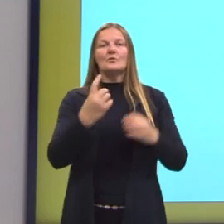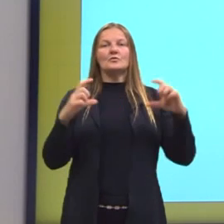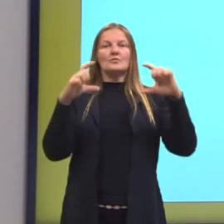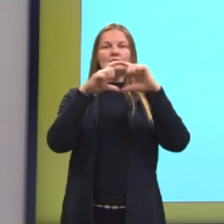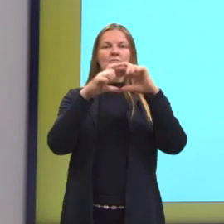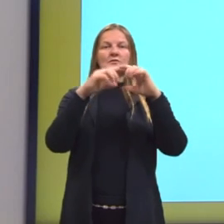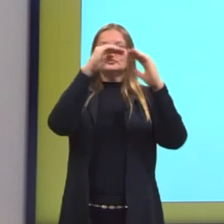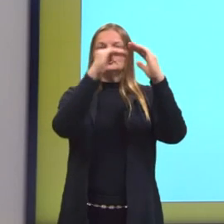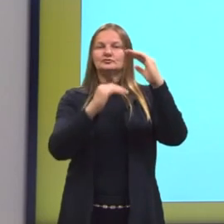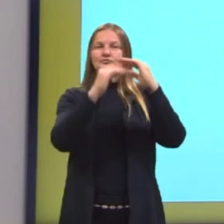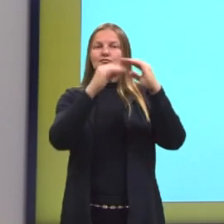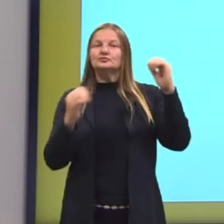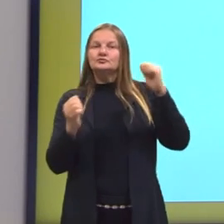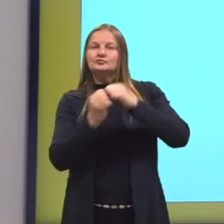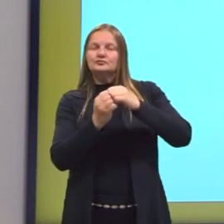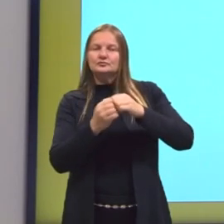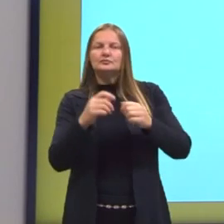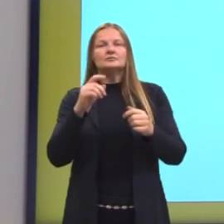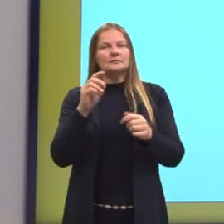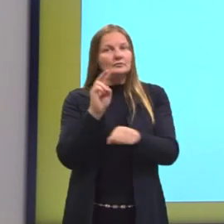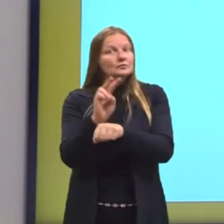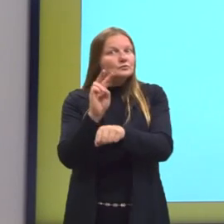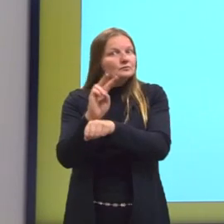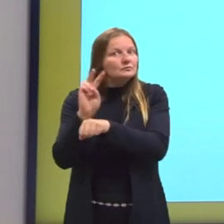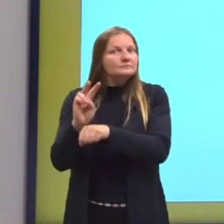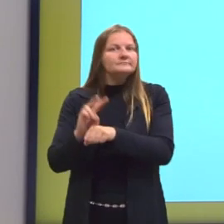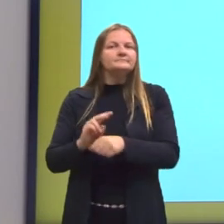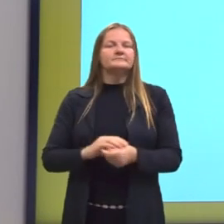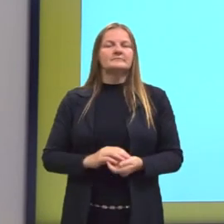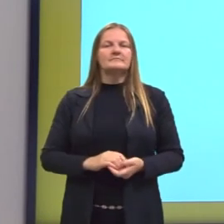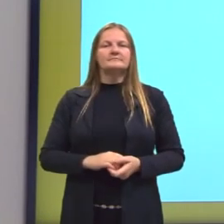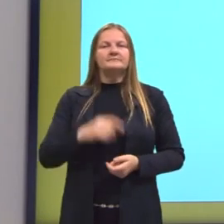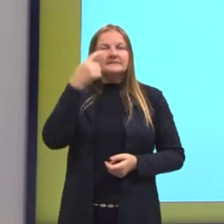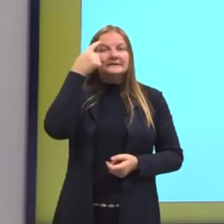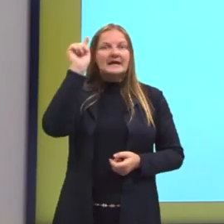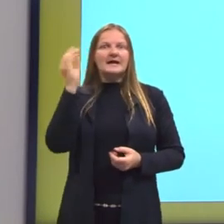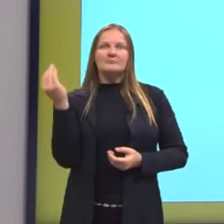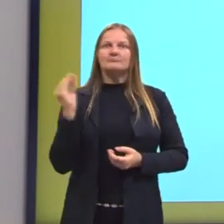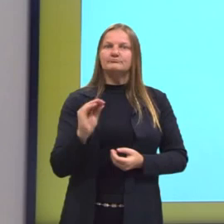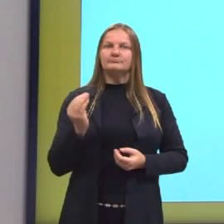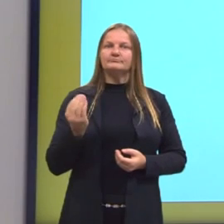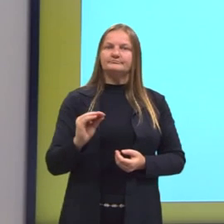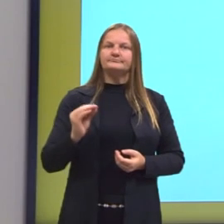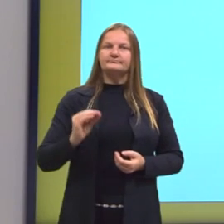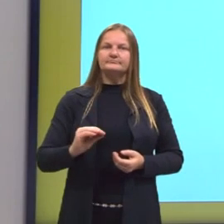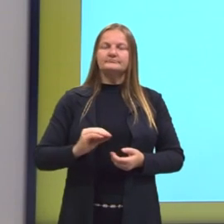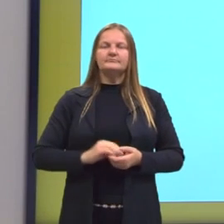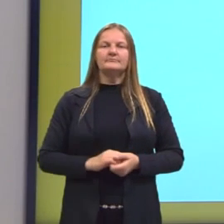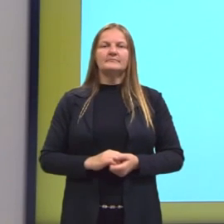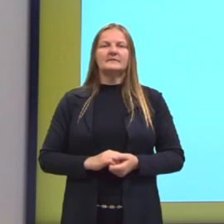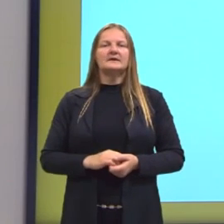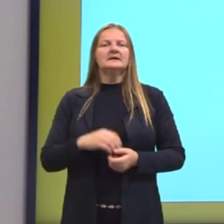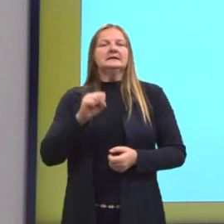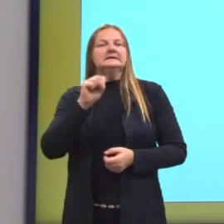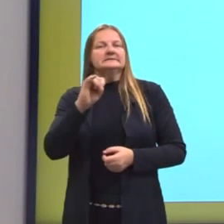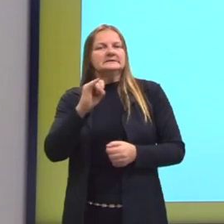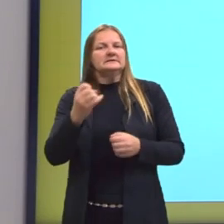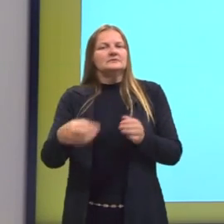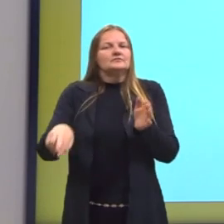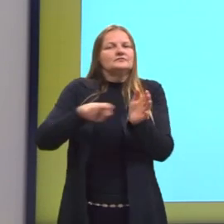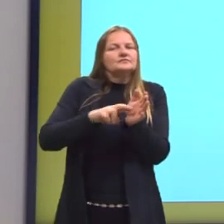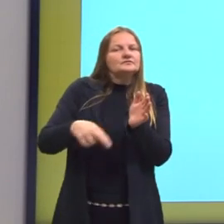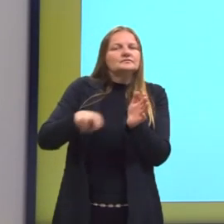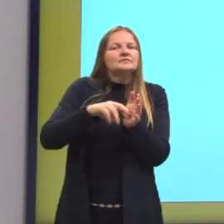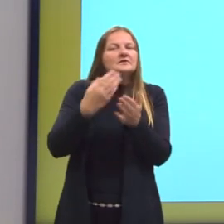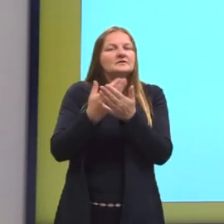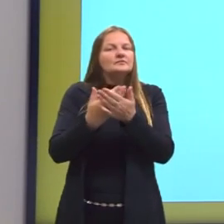período então aqui eu venho nessa ideia de que se eu retomar né lá